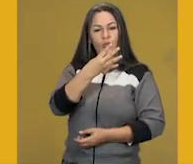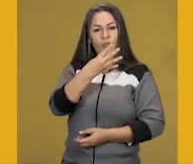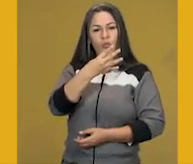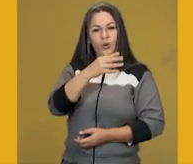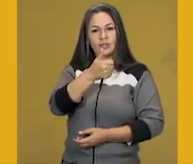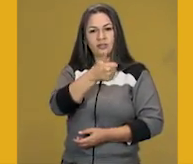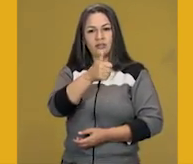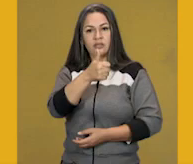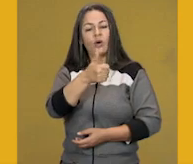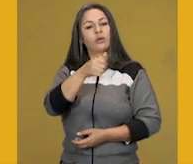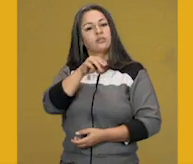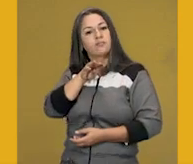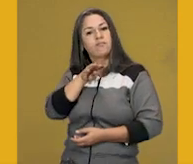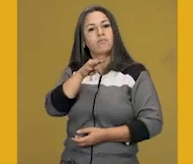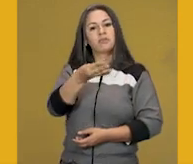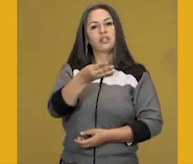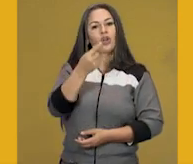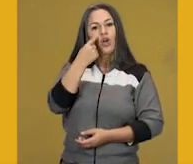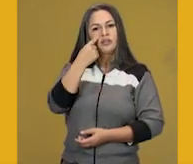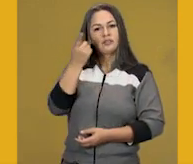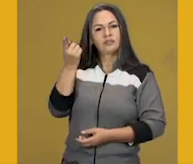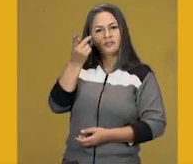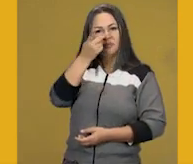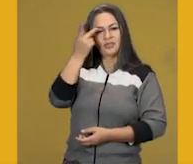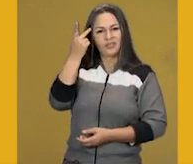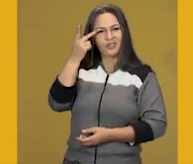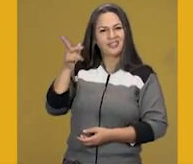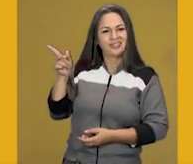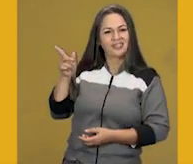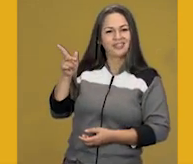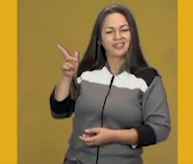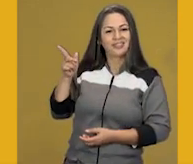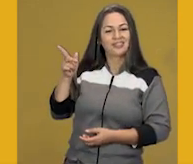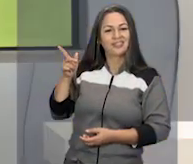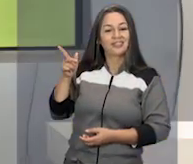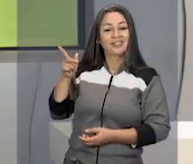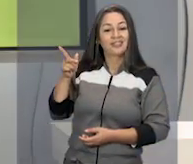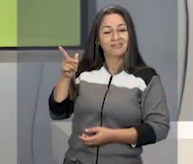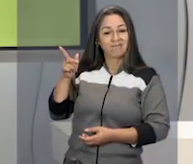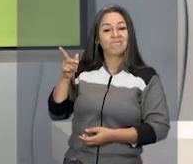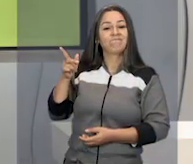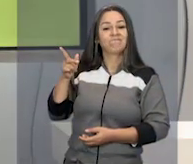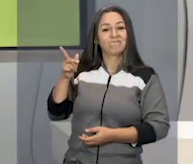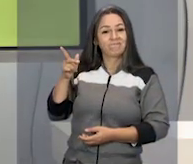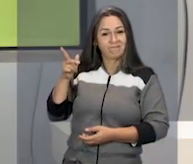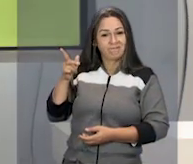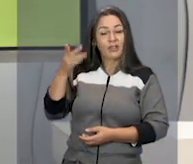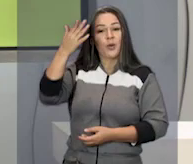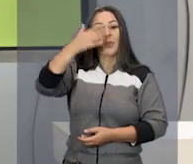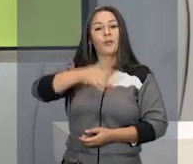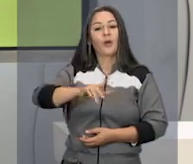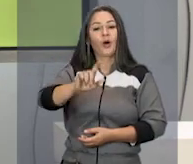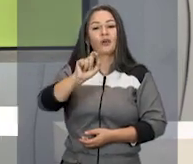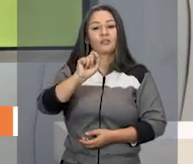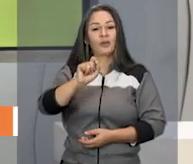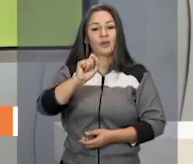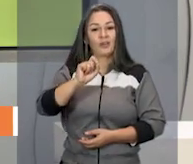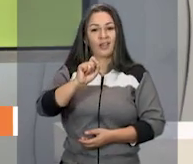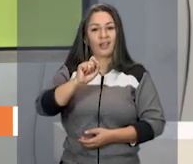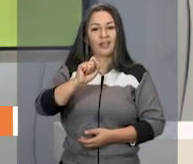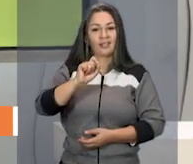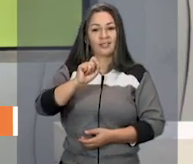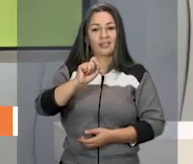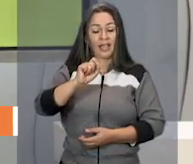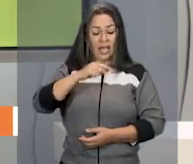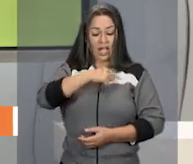significa dizer que a China tem 7 vezes a população do Brasil. Então, o Brasil, com os gaúchos,